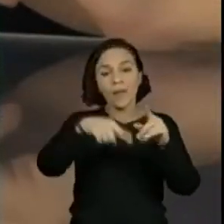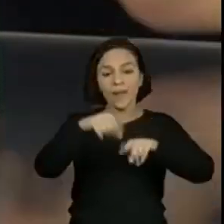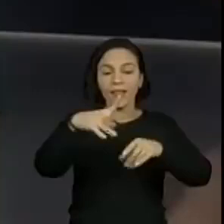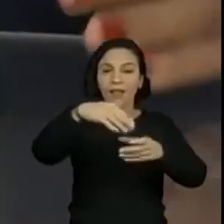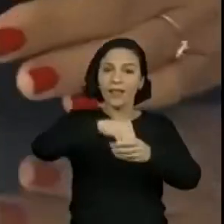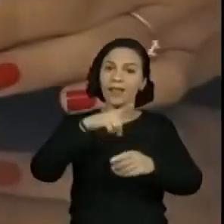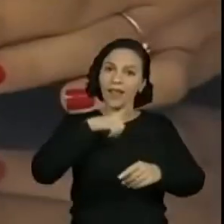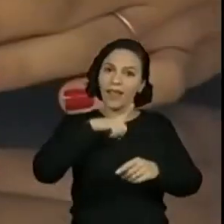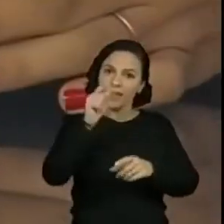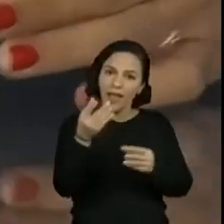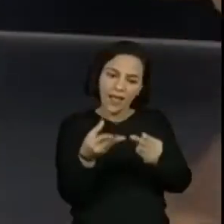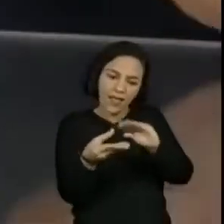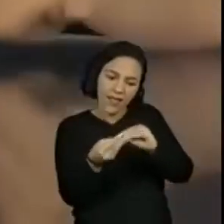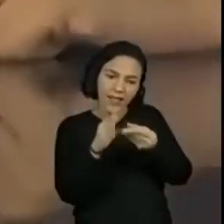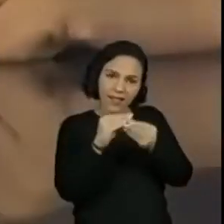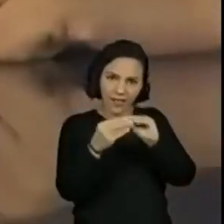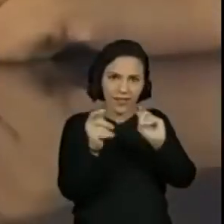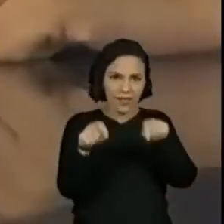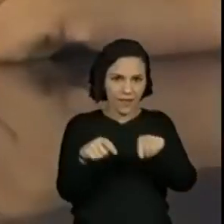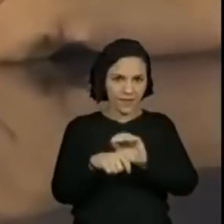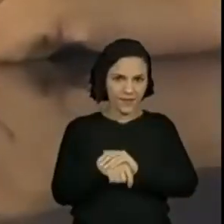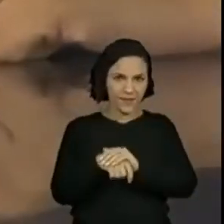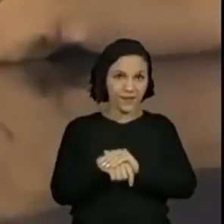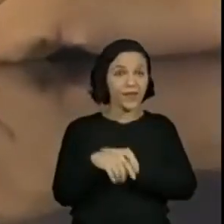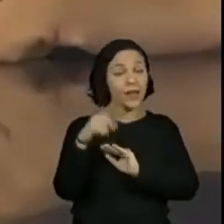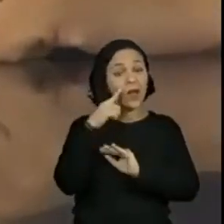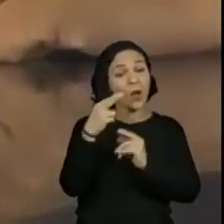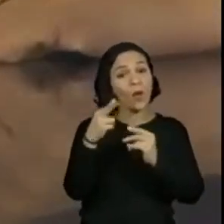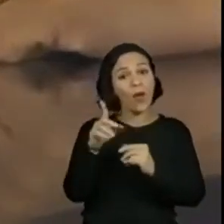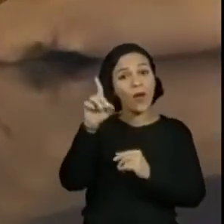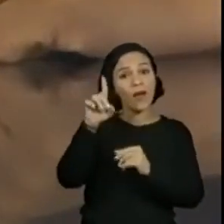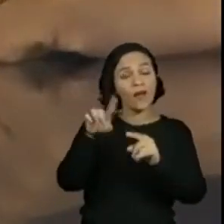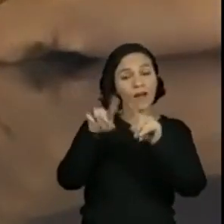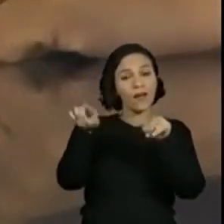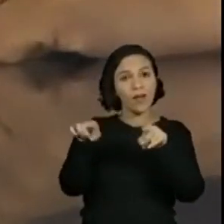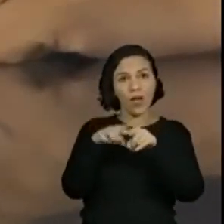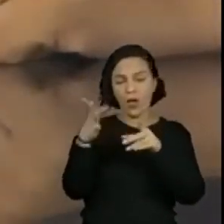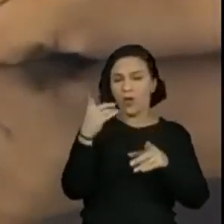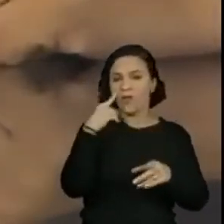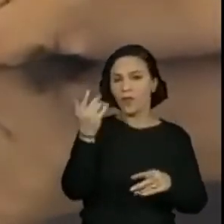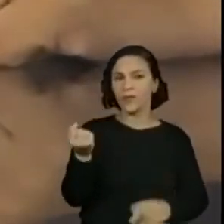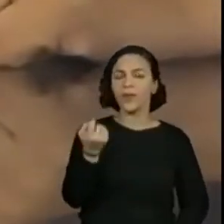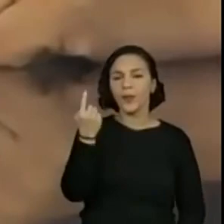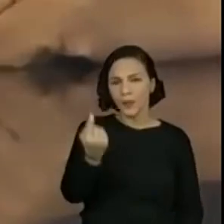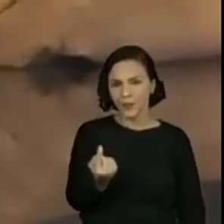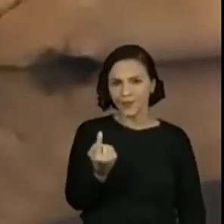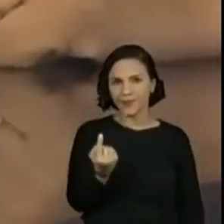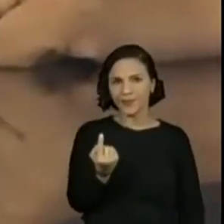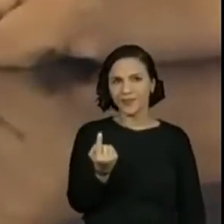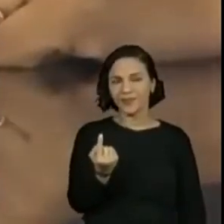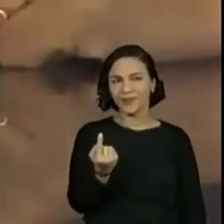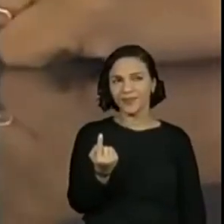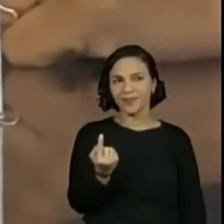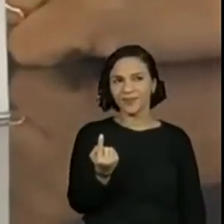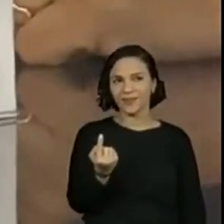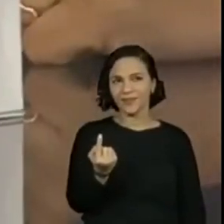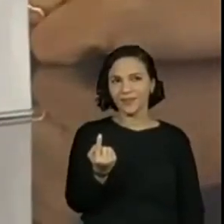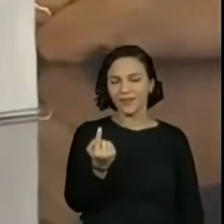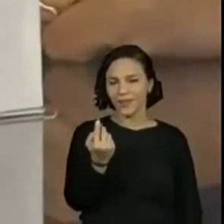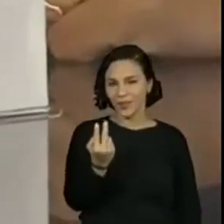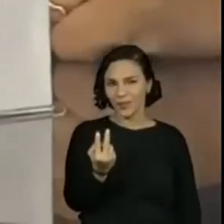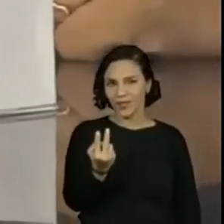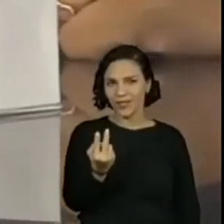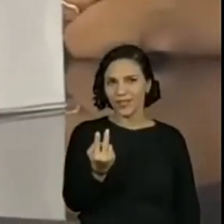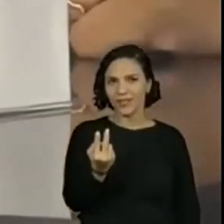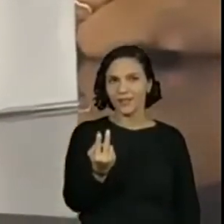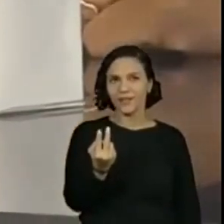deles. Construir. Então, ó, montei a figura igualzinha, agora eu vou contar, vou desmontar. Um. Olha lá. Aqui.